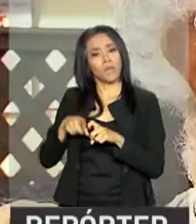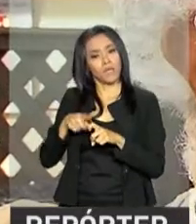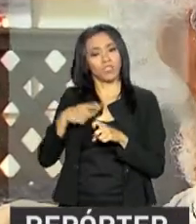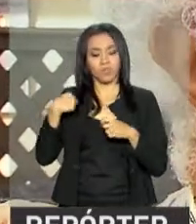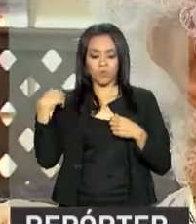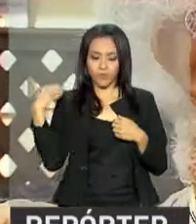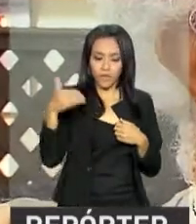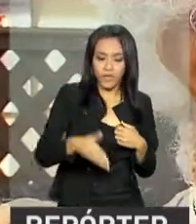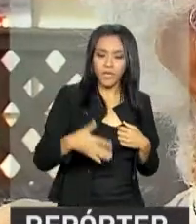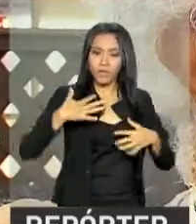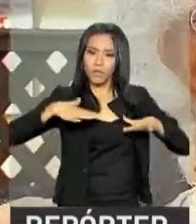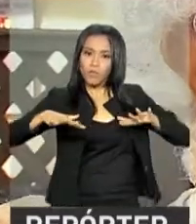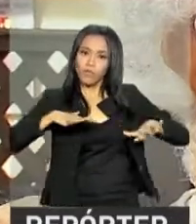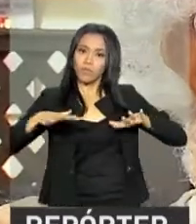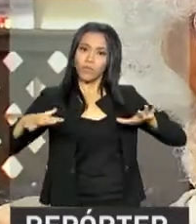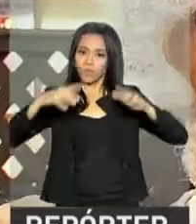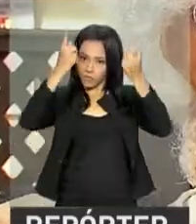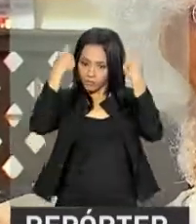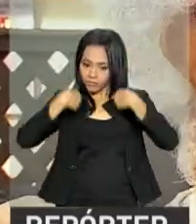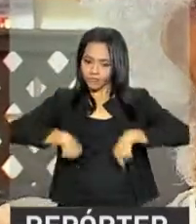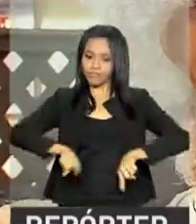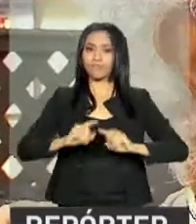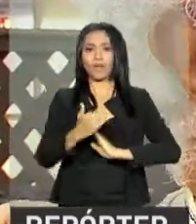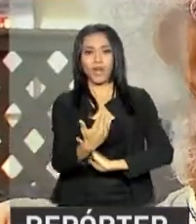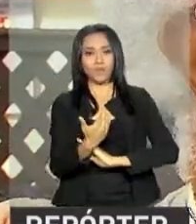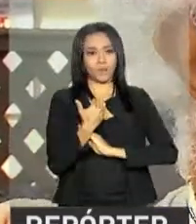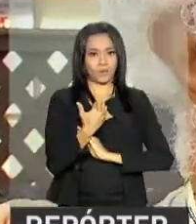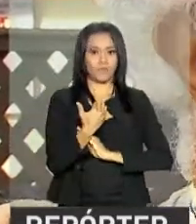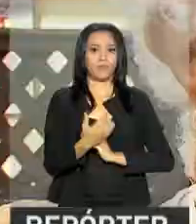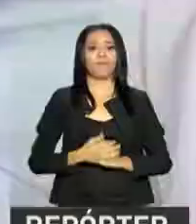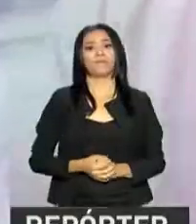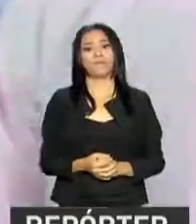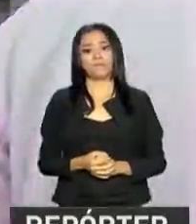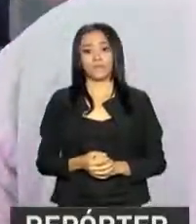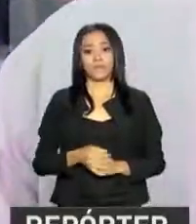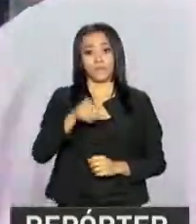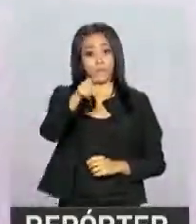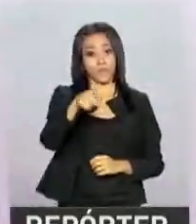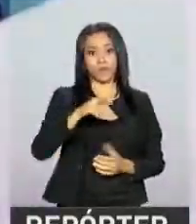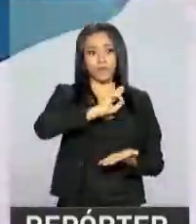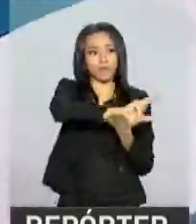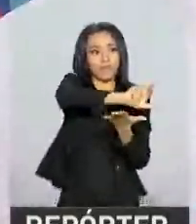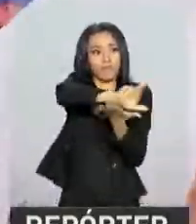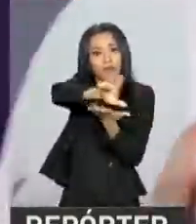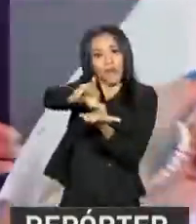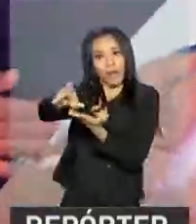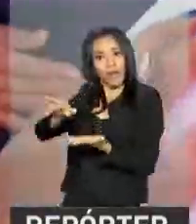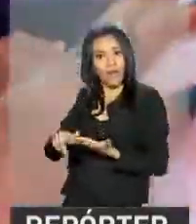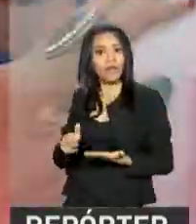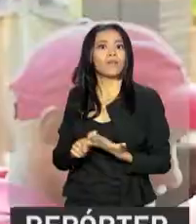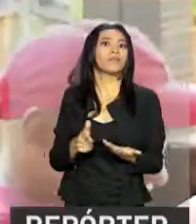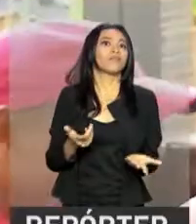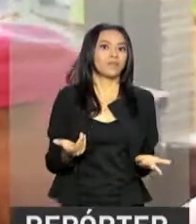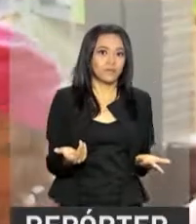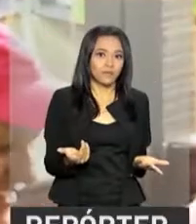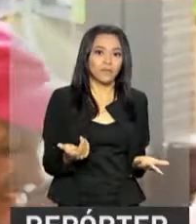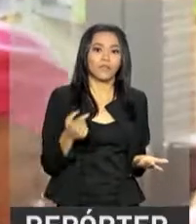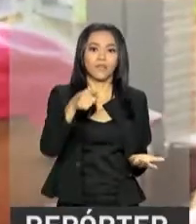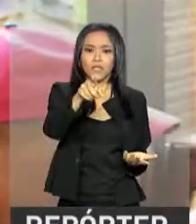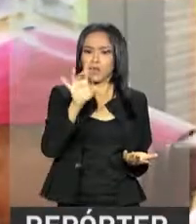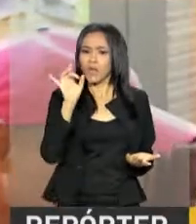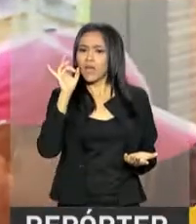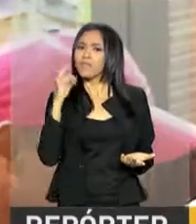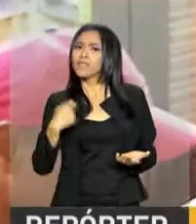grande ginástica para ajudar na recuperação, né? E opções para os idosos é o que não faltam. Tem que sair,